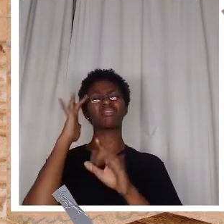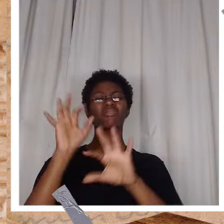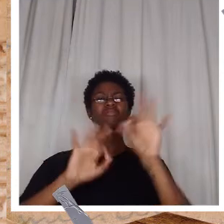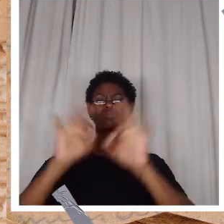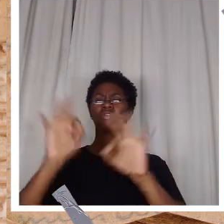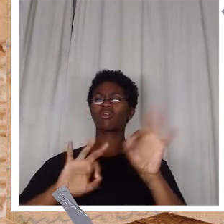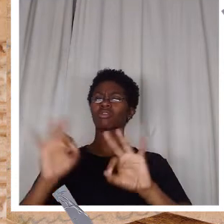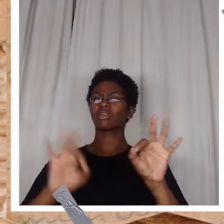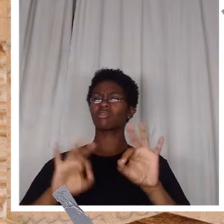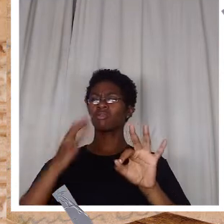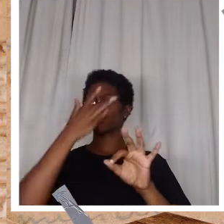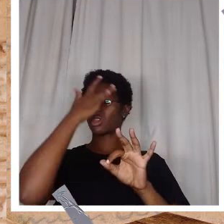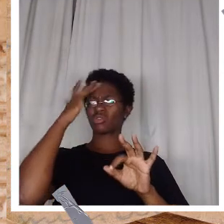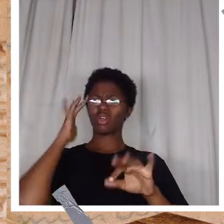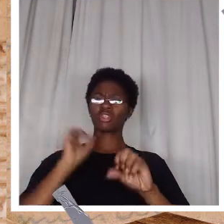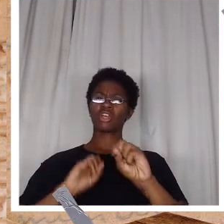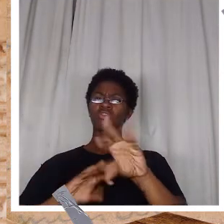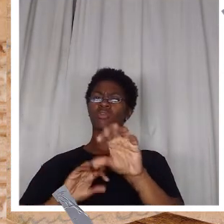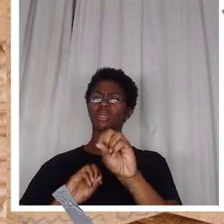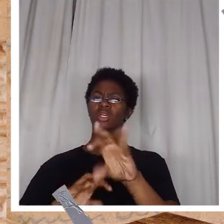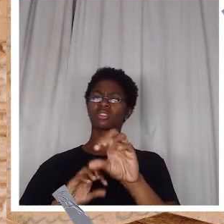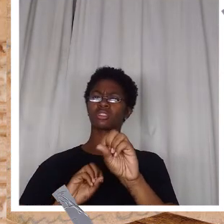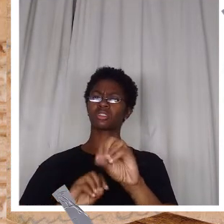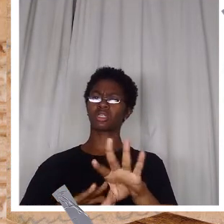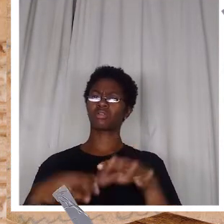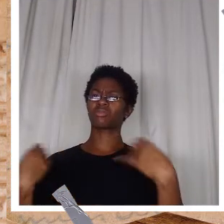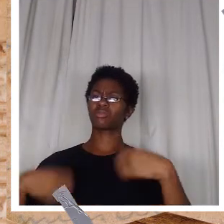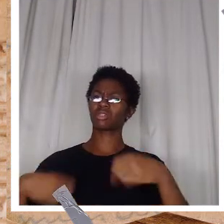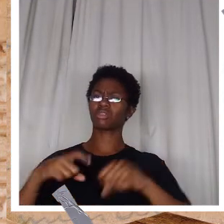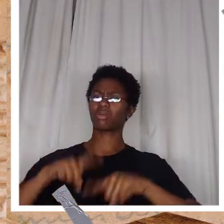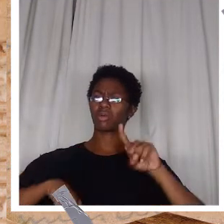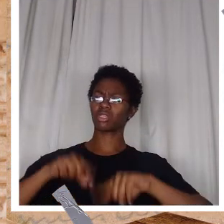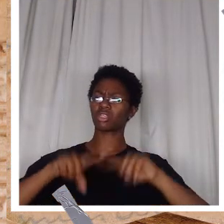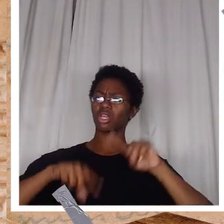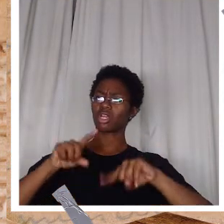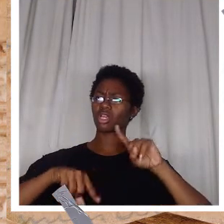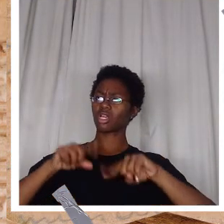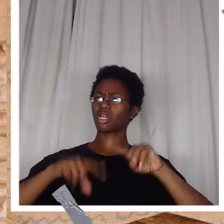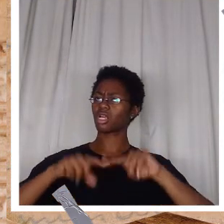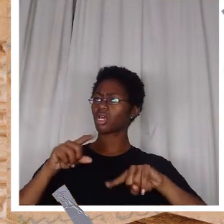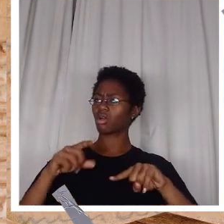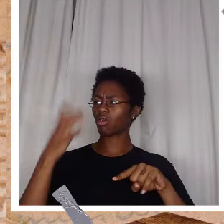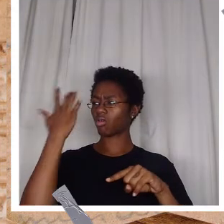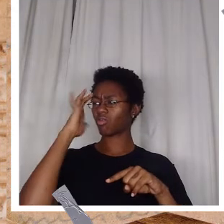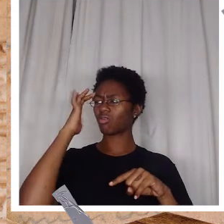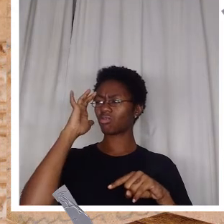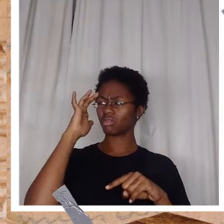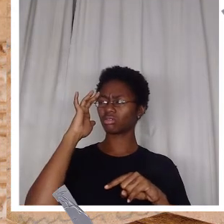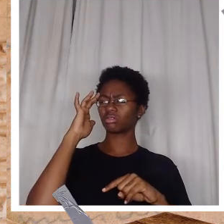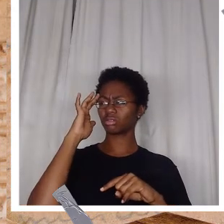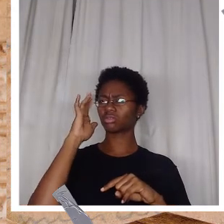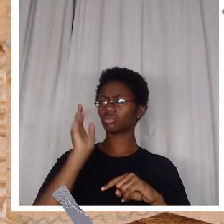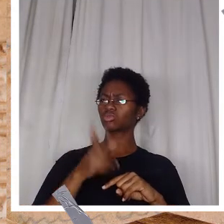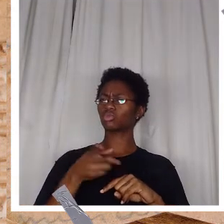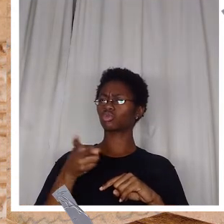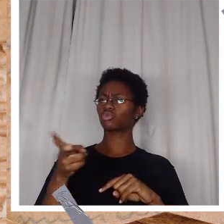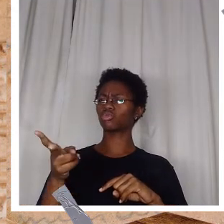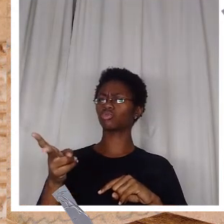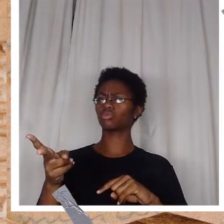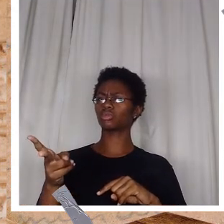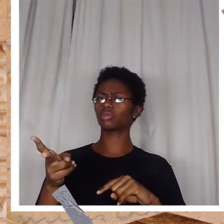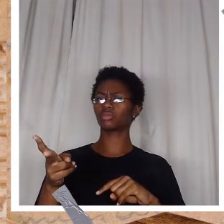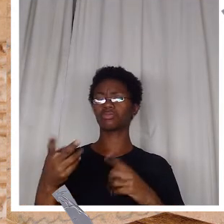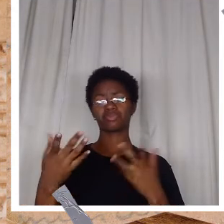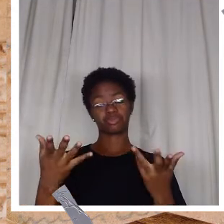foi educador, para quem ainda precisa desse material, eles ainda cedem, eu acho que ainda fazem isso. E como você